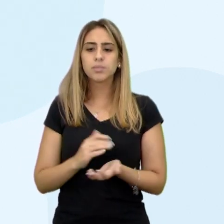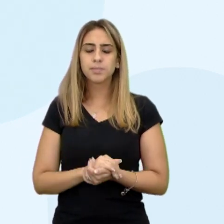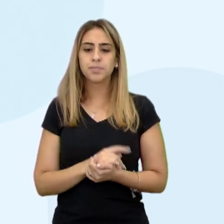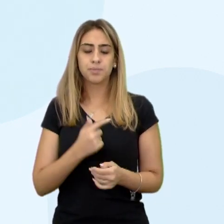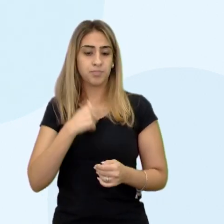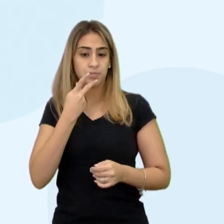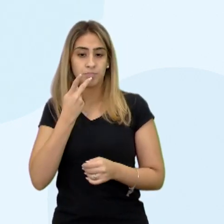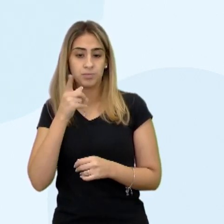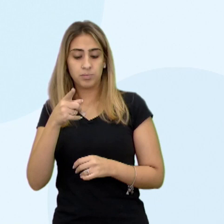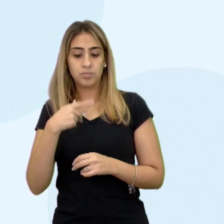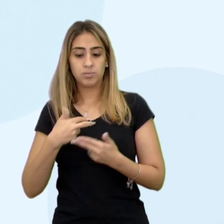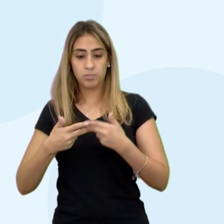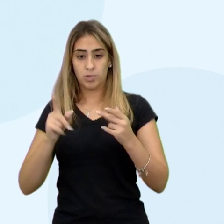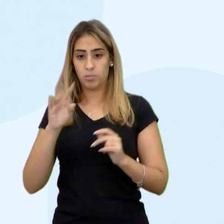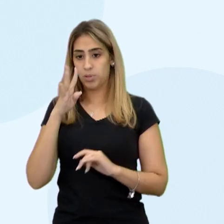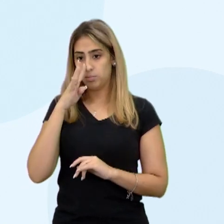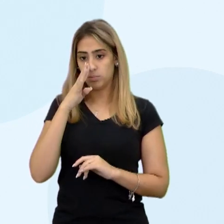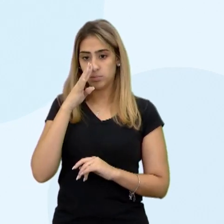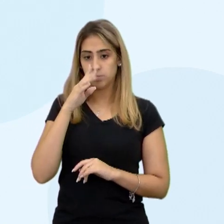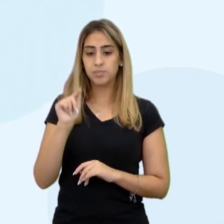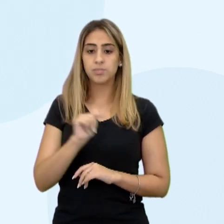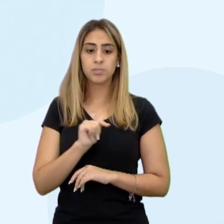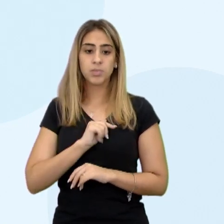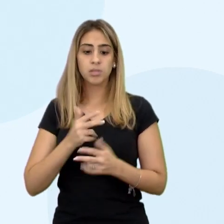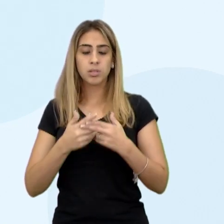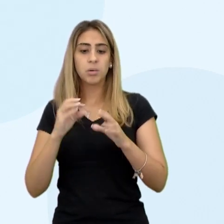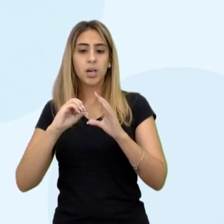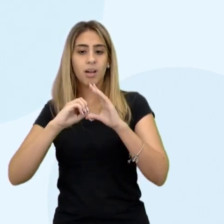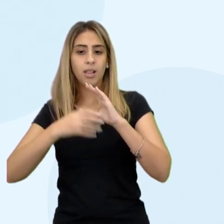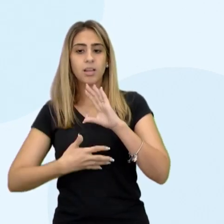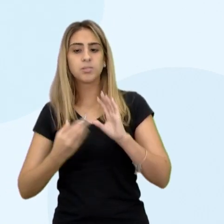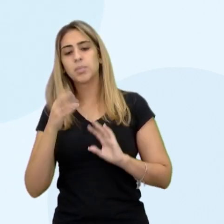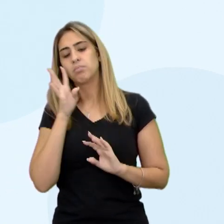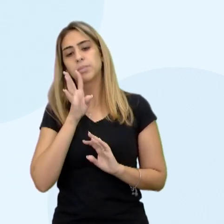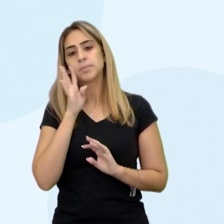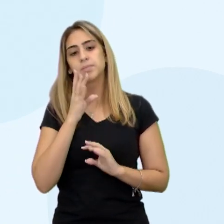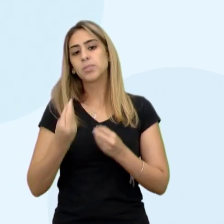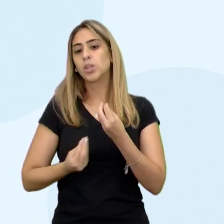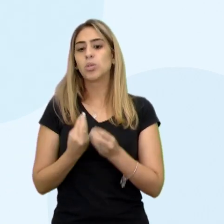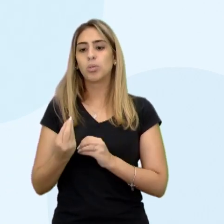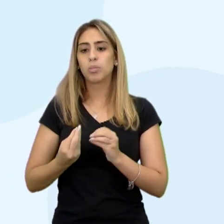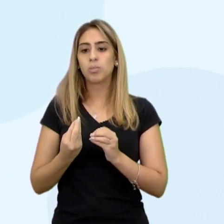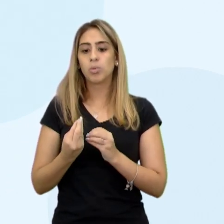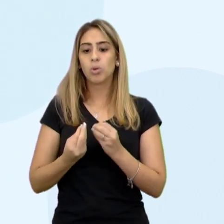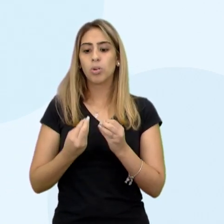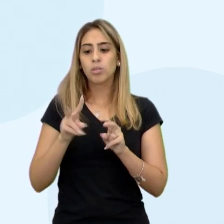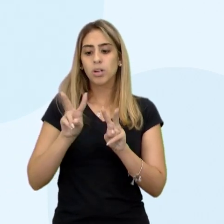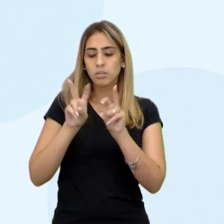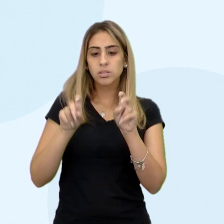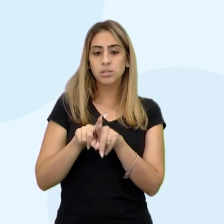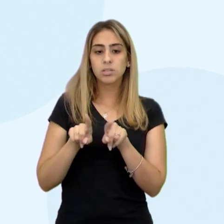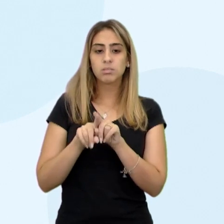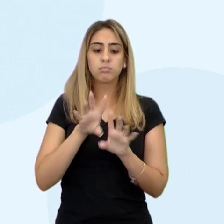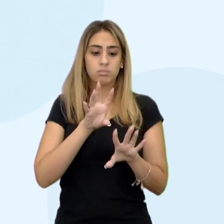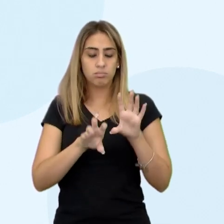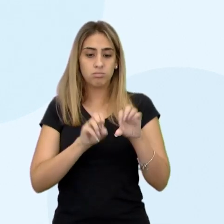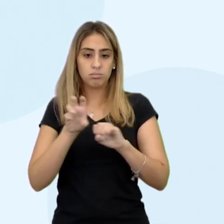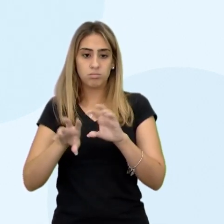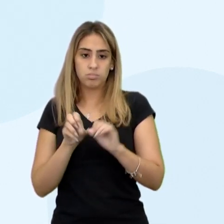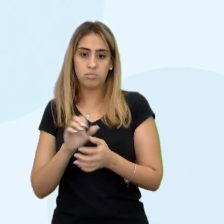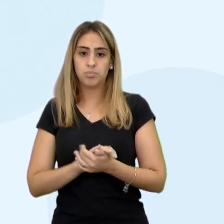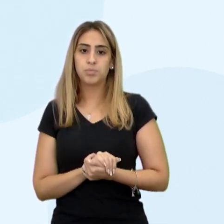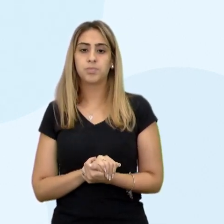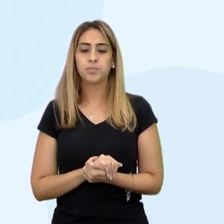a questão do expressionismo, eu achei que tem uma característica bem legal, tanto do fundo, como da questão de